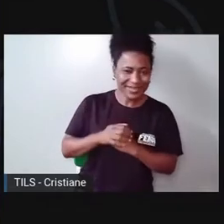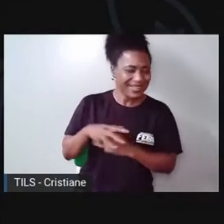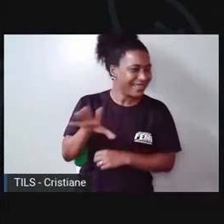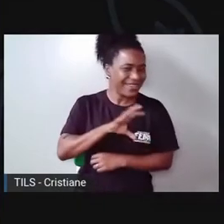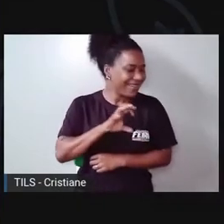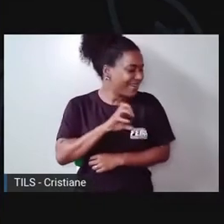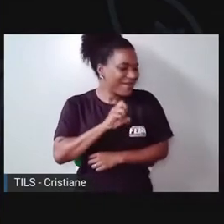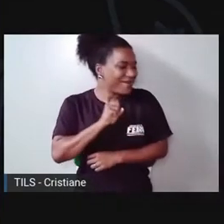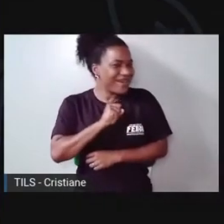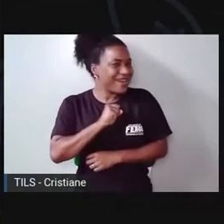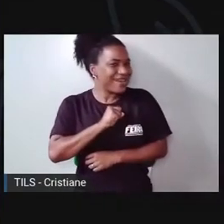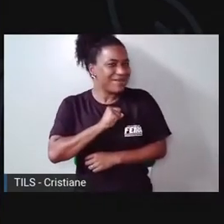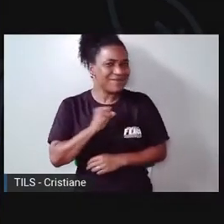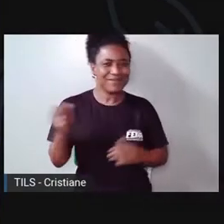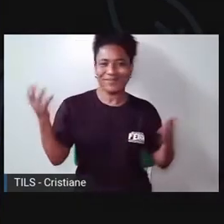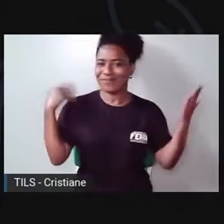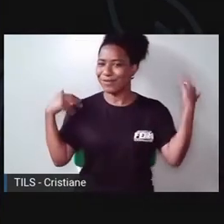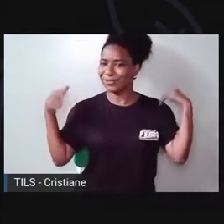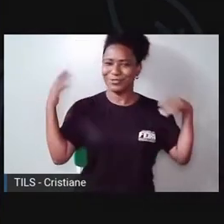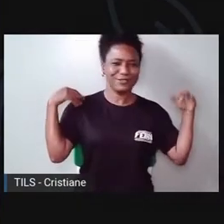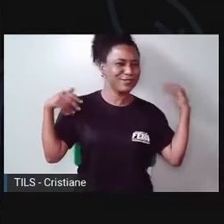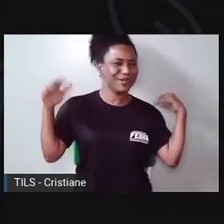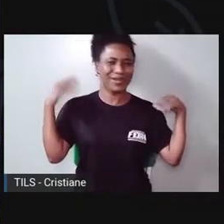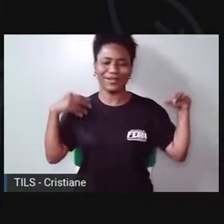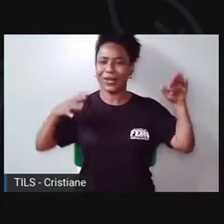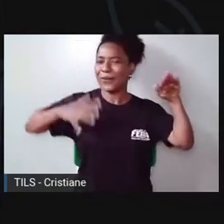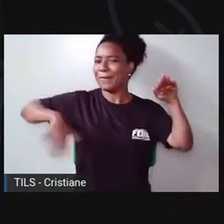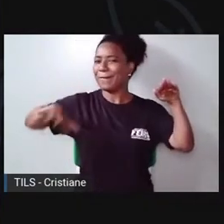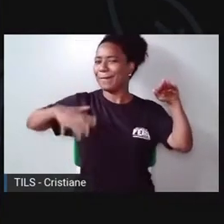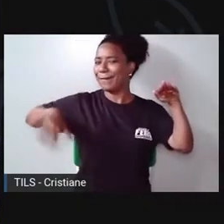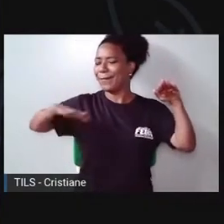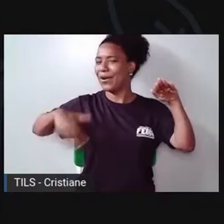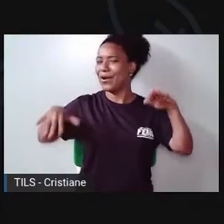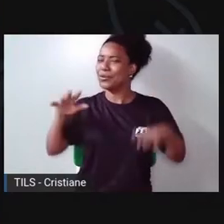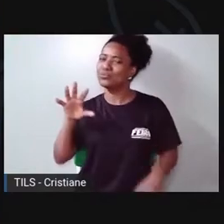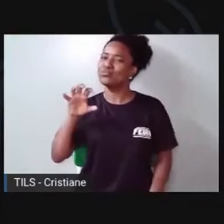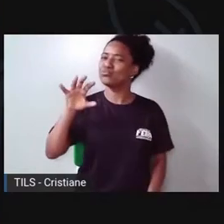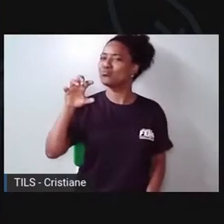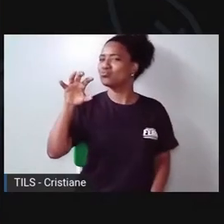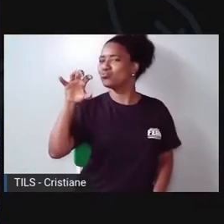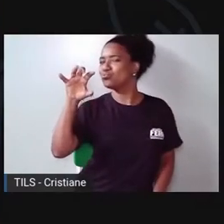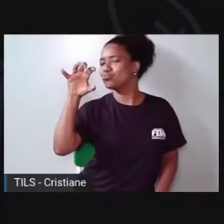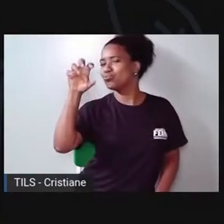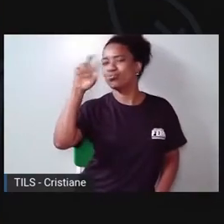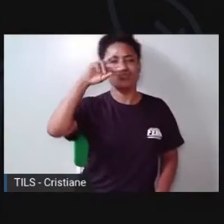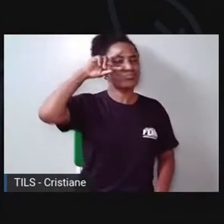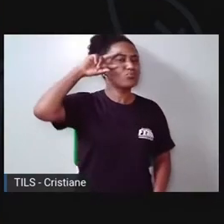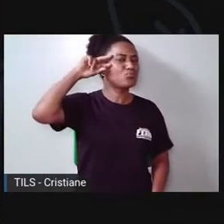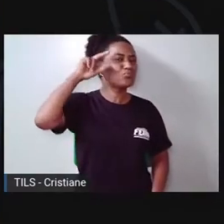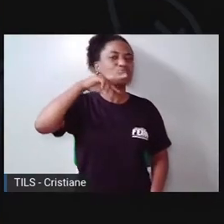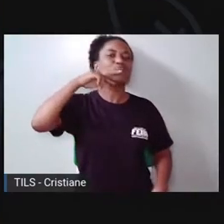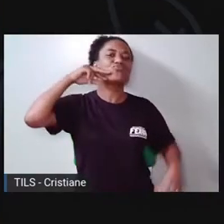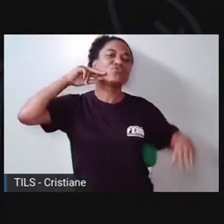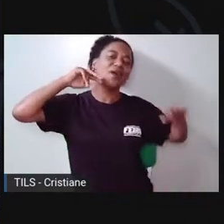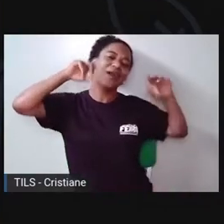passear na praia eu gosto de ir para praia eu gosto de escolher o biquíni que eu voltar eu gosto